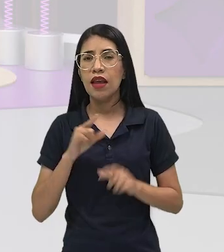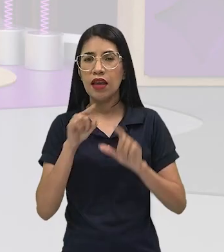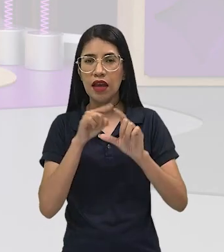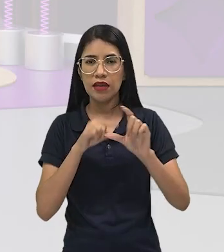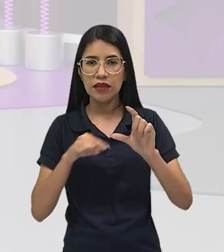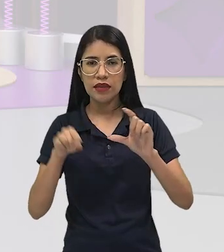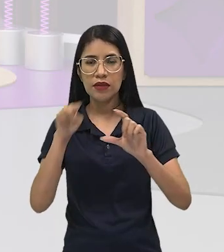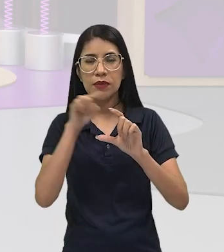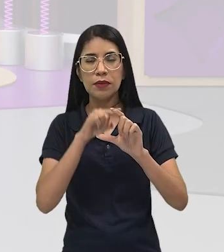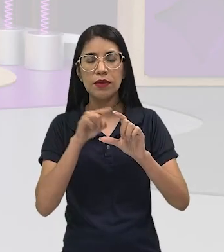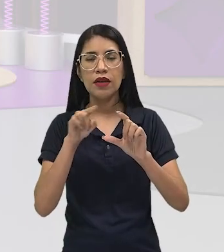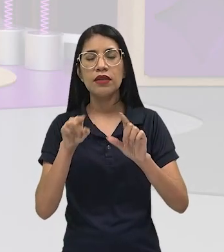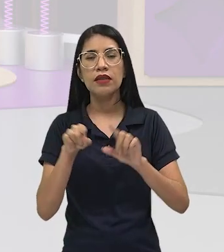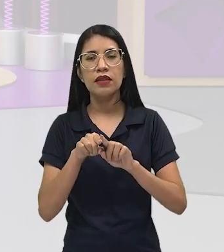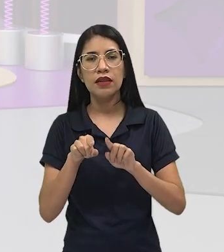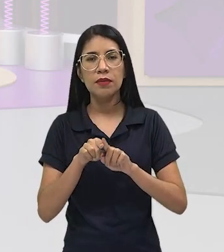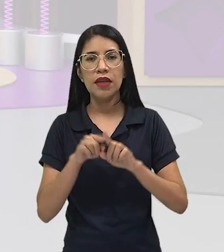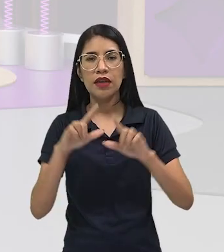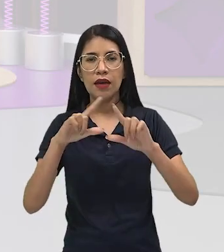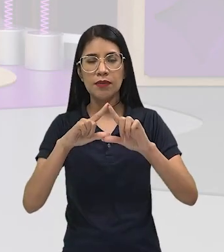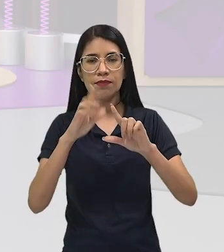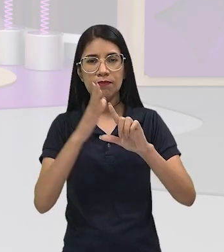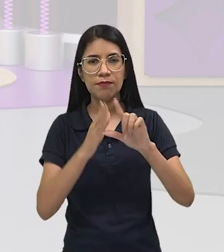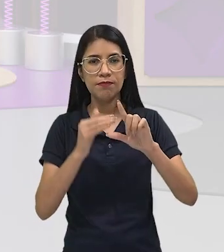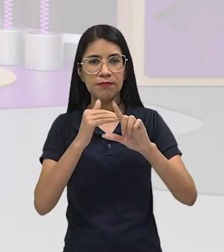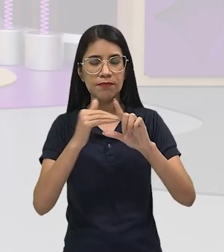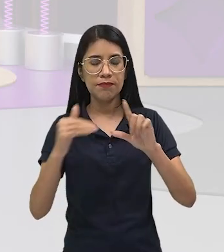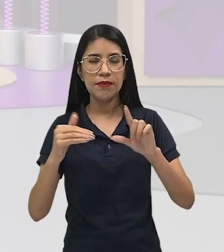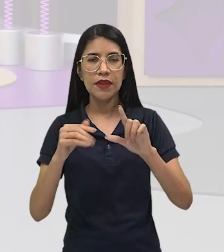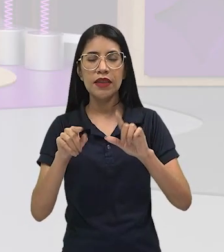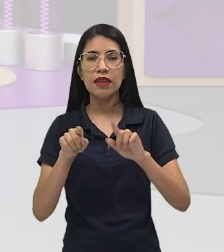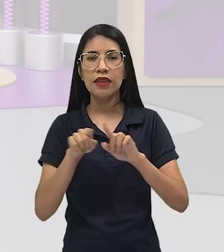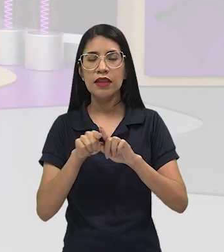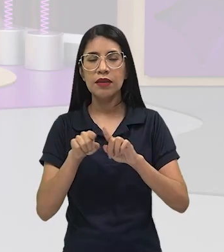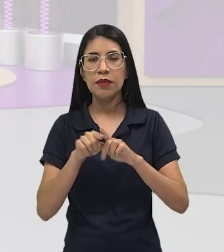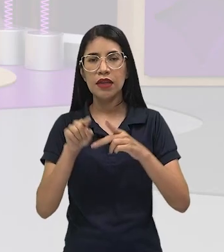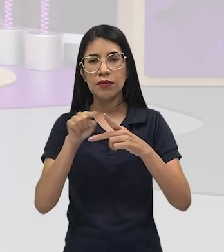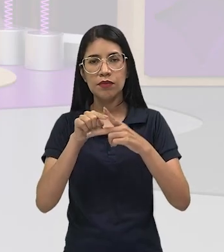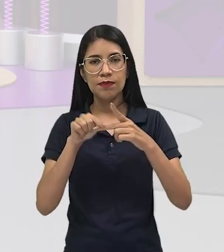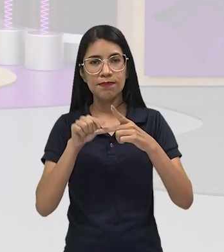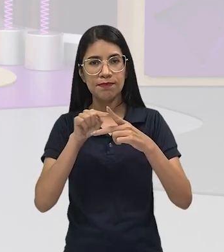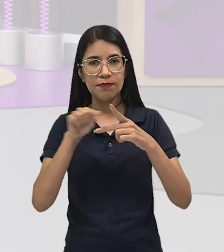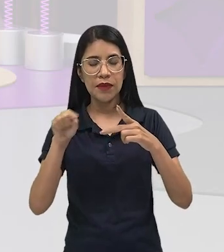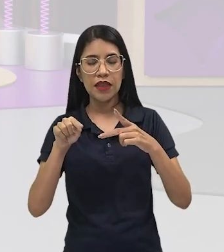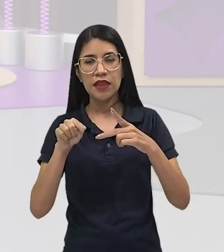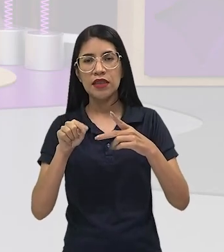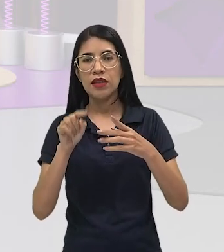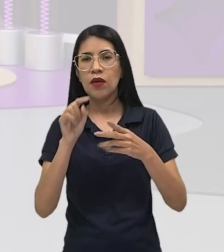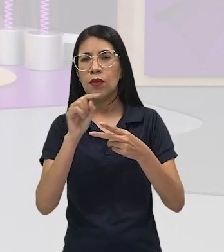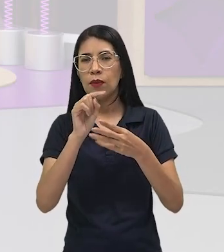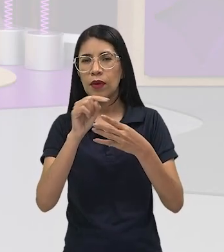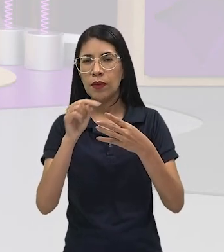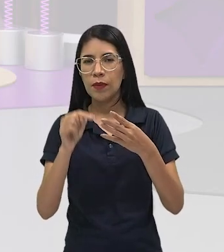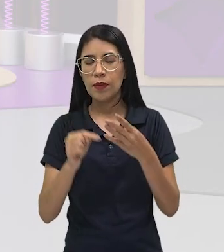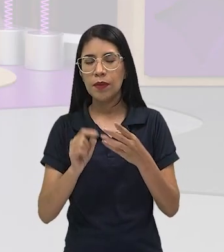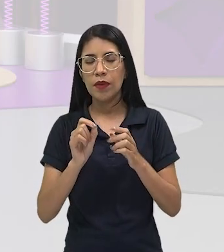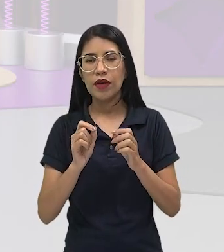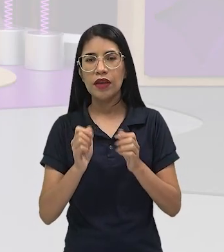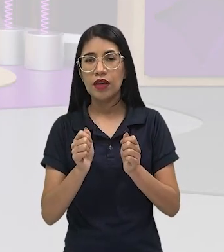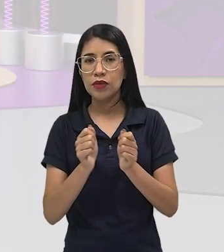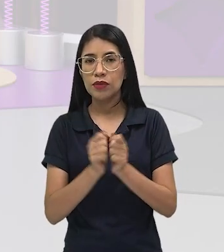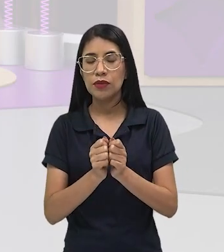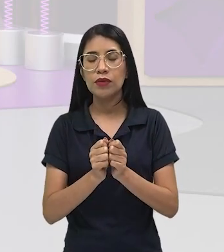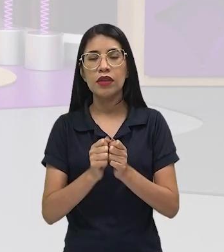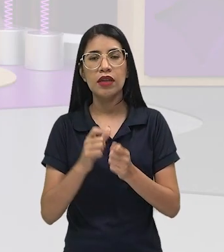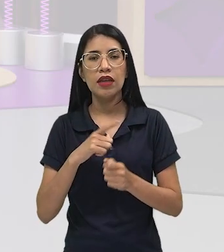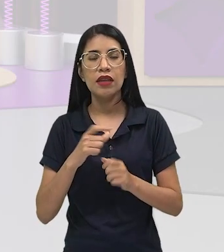circunferência, mediatriz, bissetriz, ok? São todos pontos agrupados e aí eles possuem